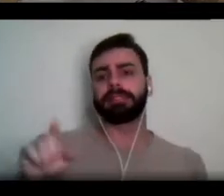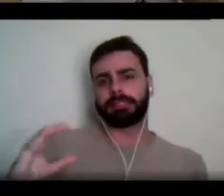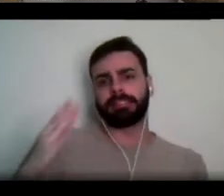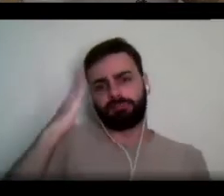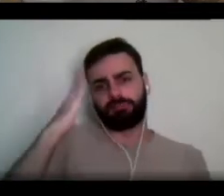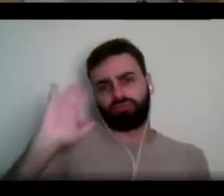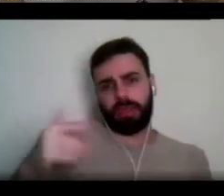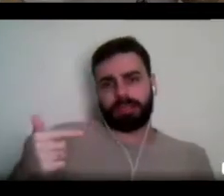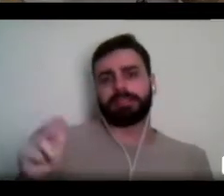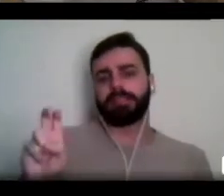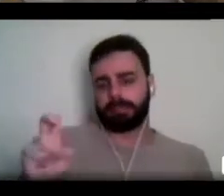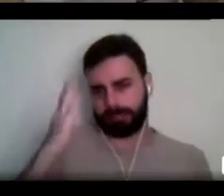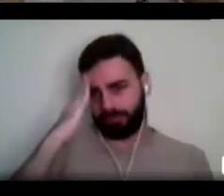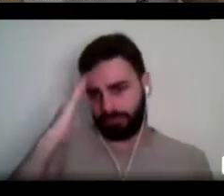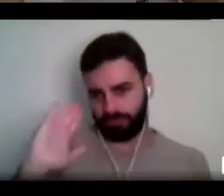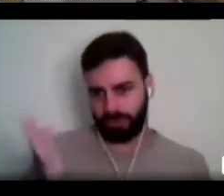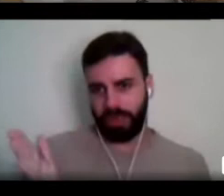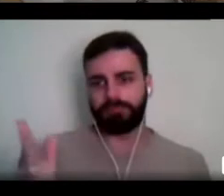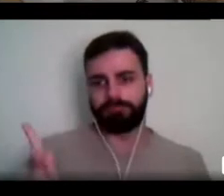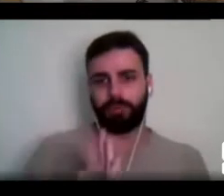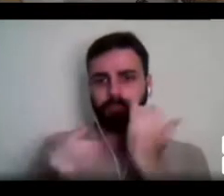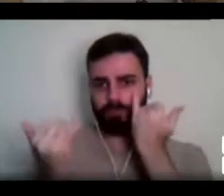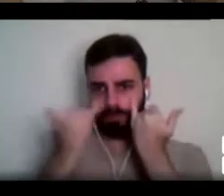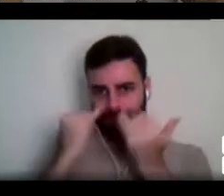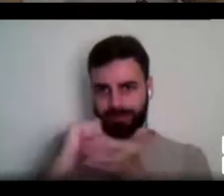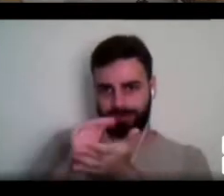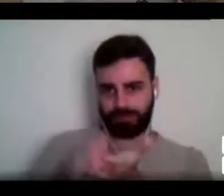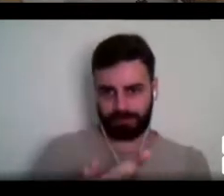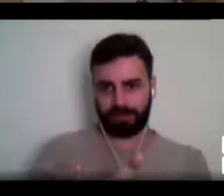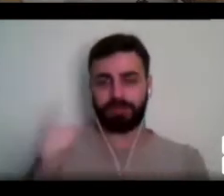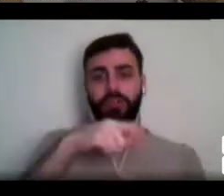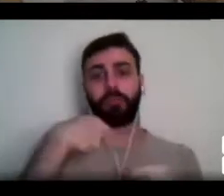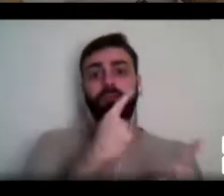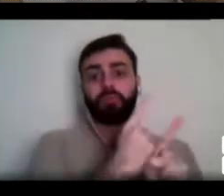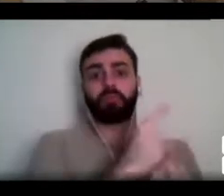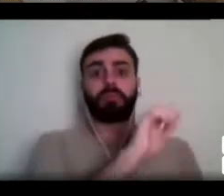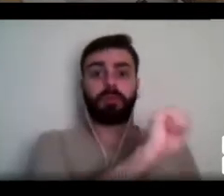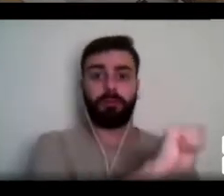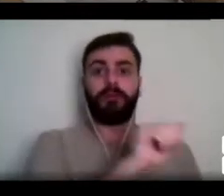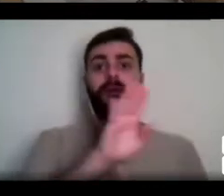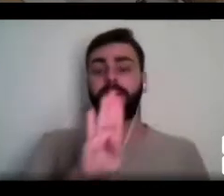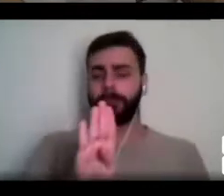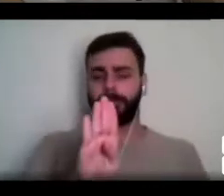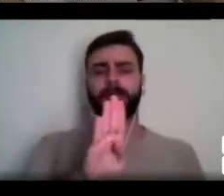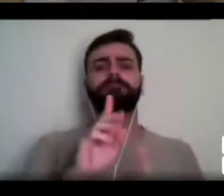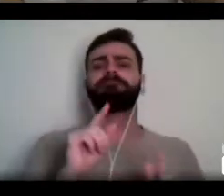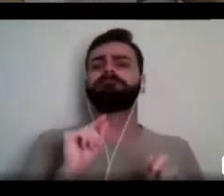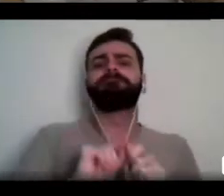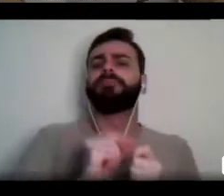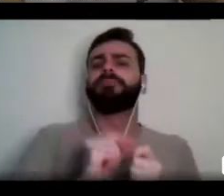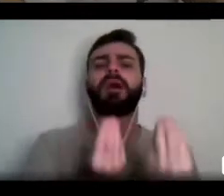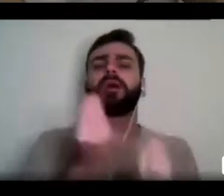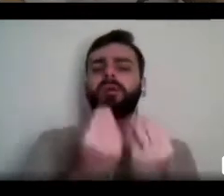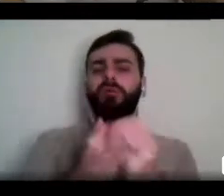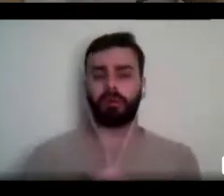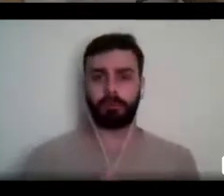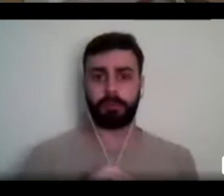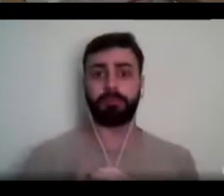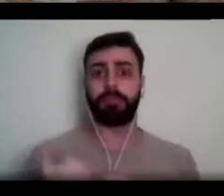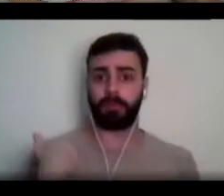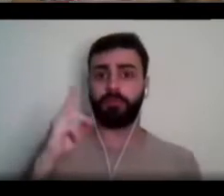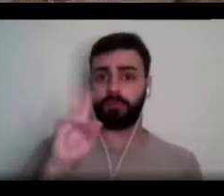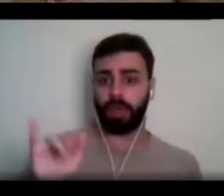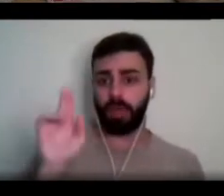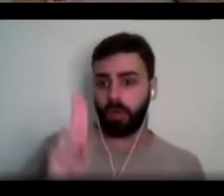C, simplesmente. O ΔY da etapa C ele já deu, né, que é 75 metros, e eu só tenho que achar esses caras aqui,